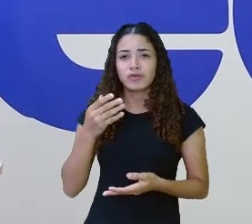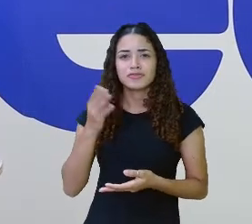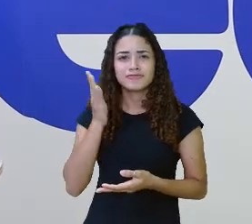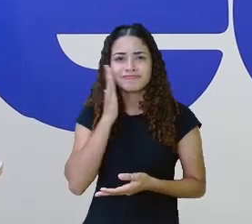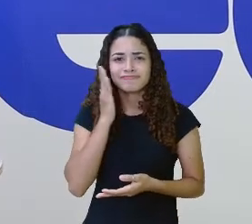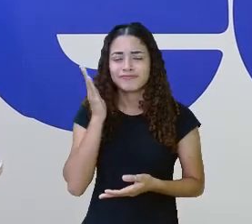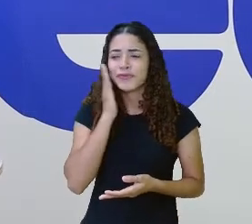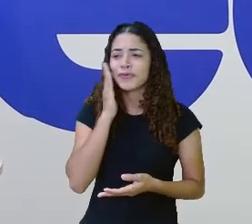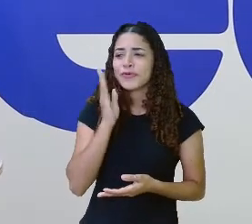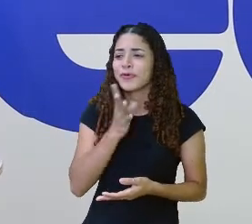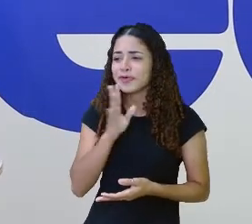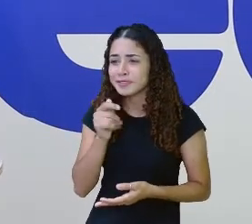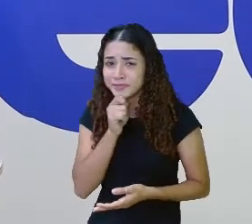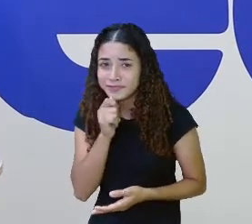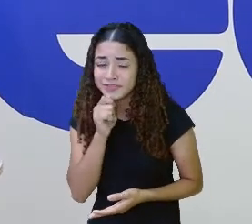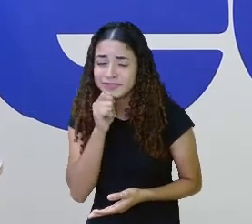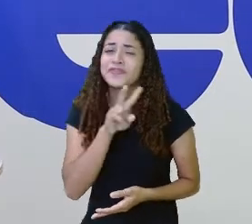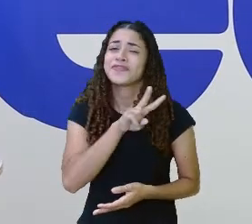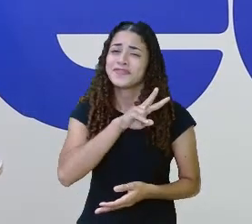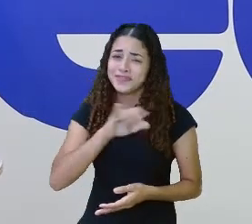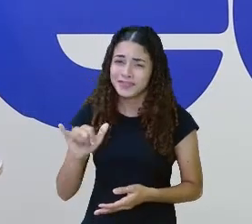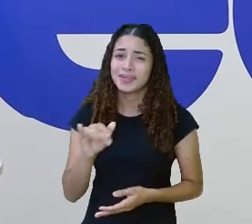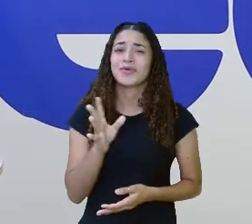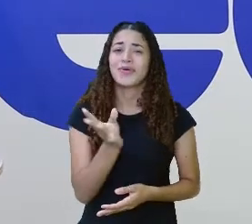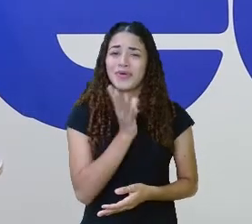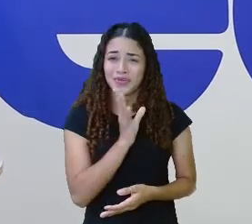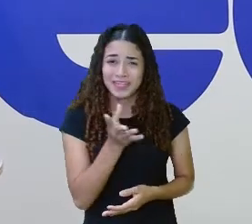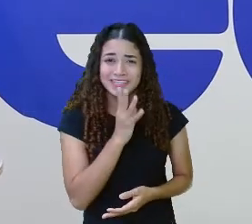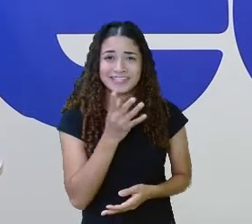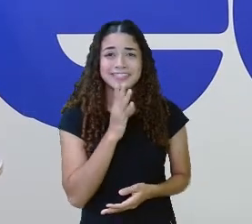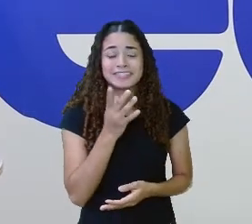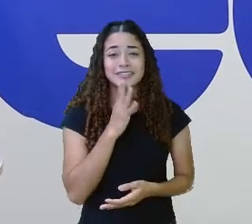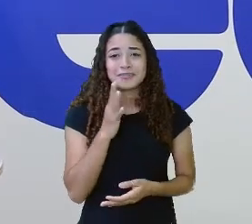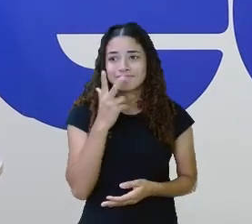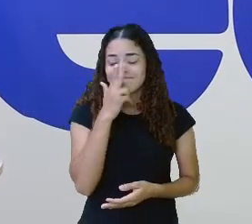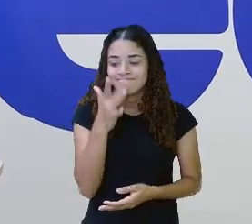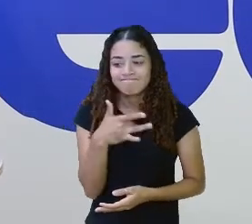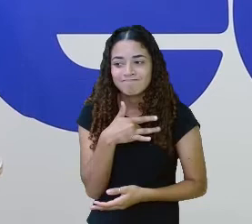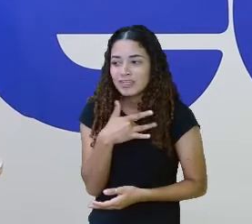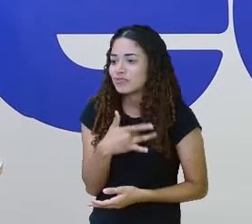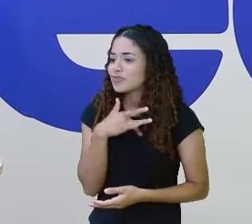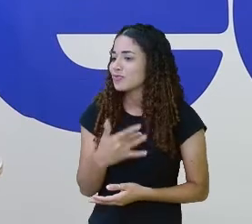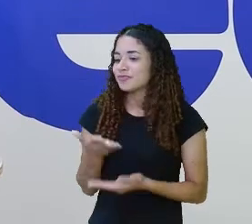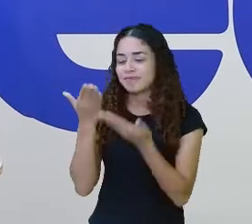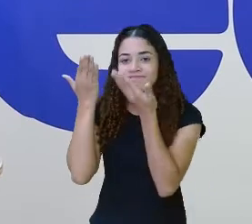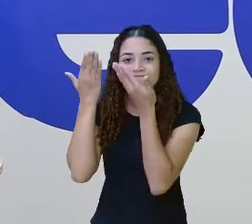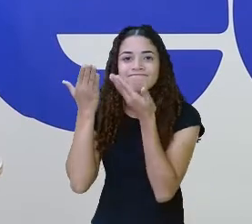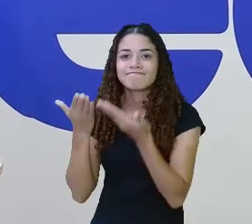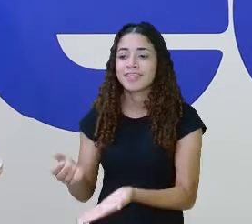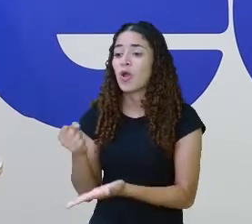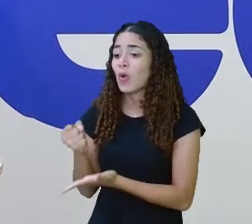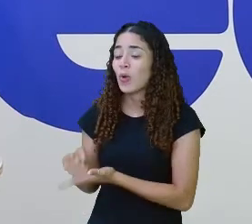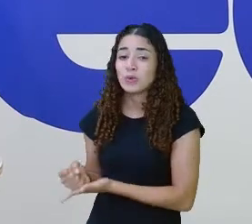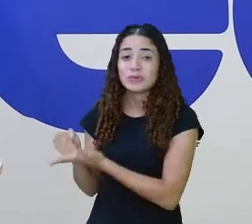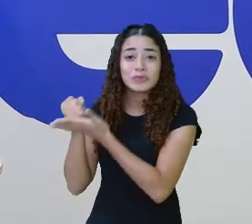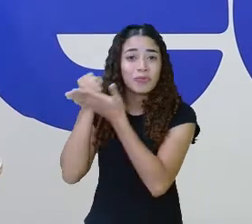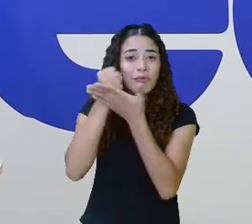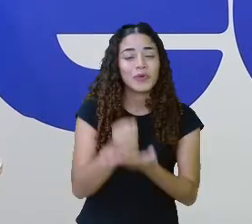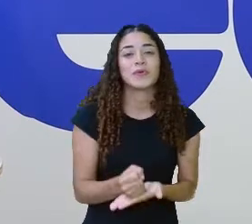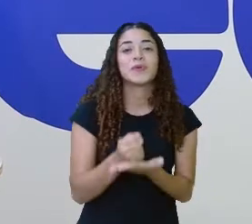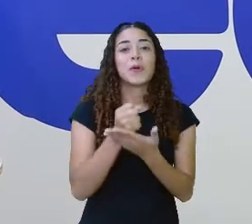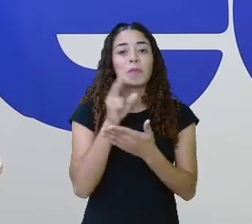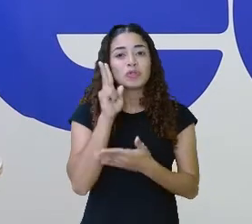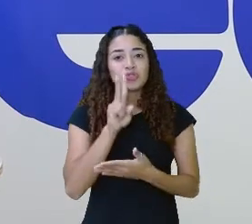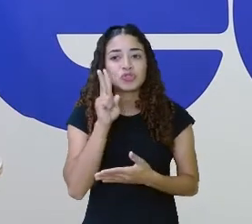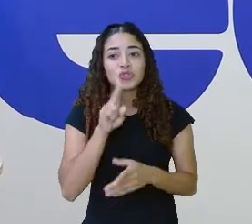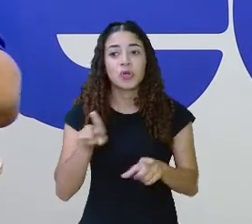também, como nós vamos se apaixonar aí por esse grande, né? Vamos dizer assim, ele não só contribuiu, como